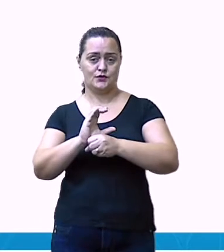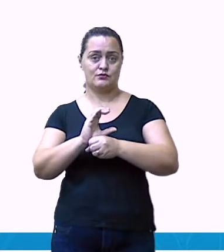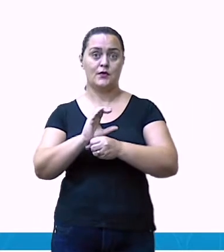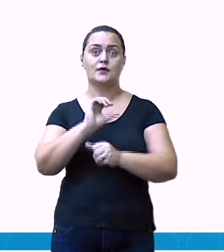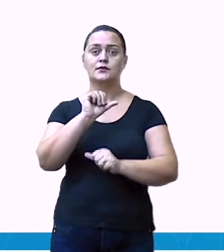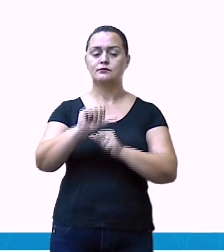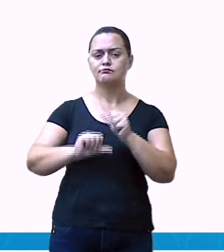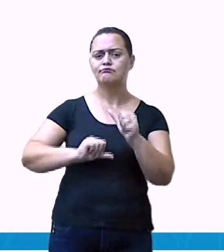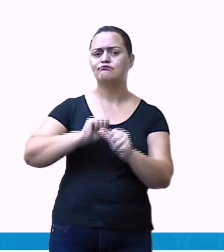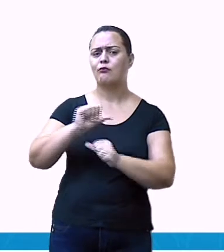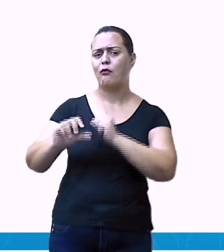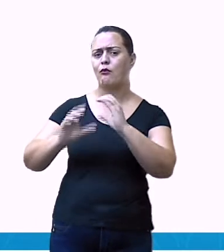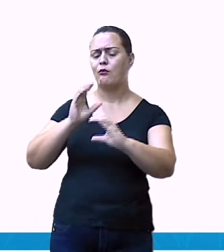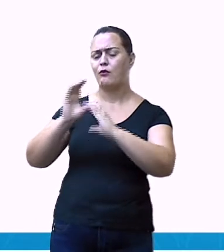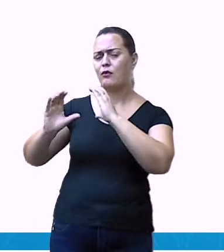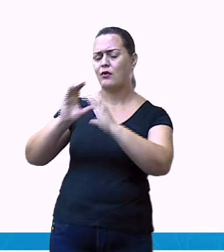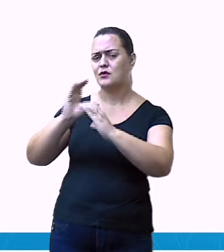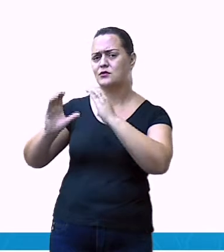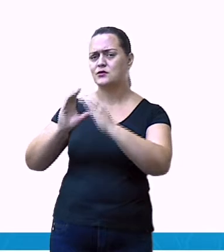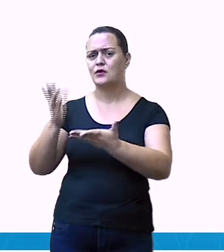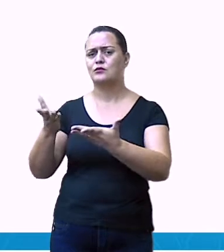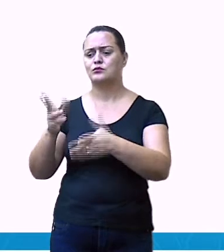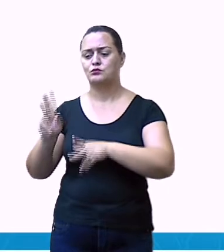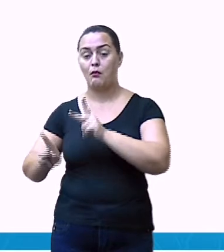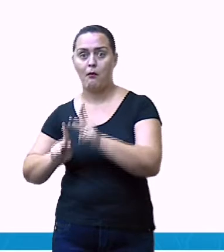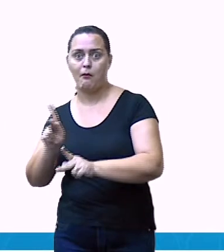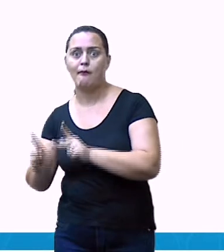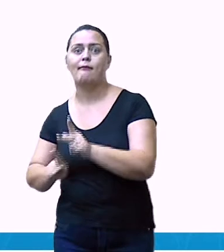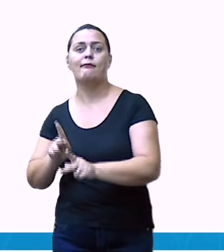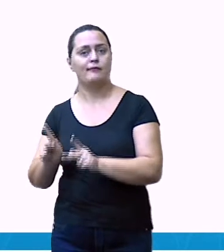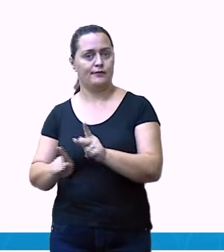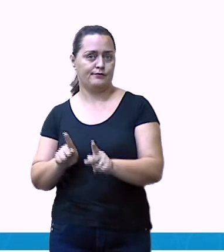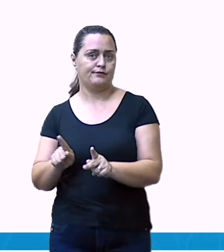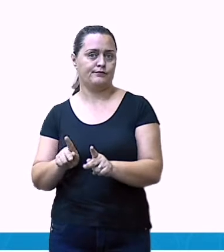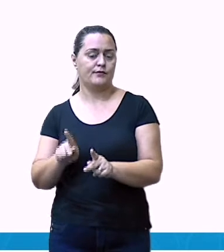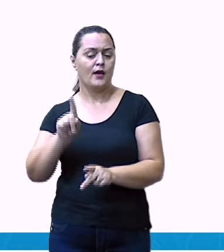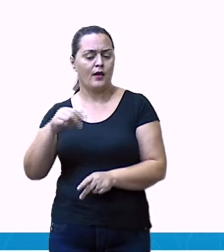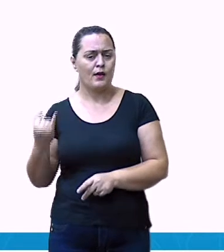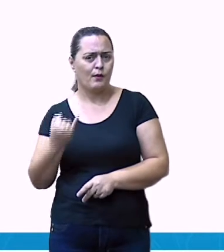e continua sendo muito importante no nosso dia a dia. Em vez dos